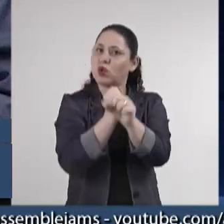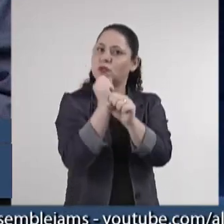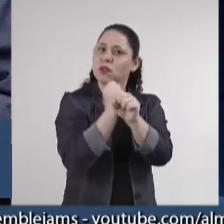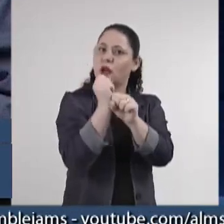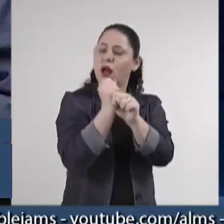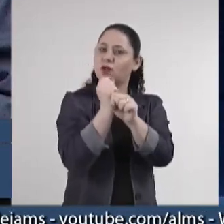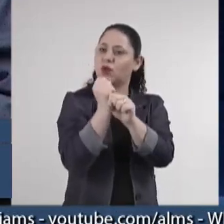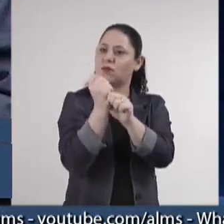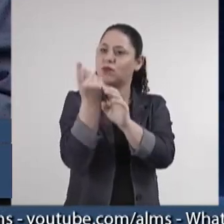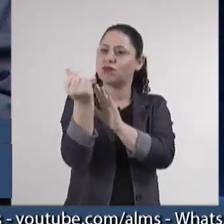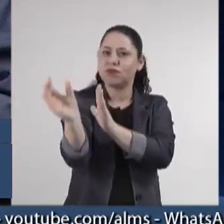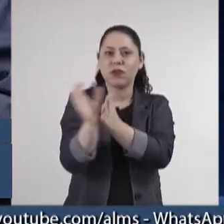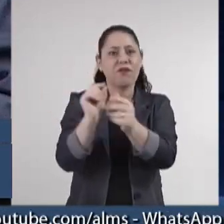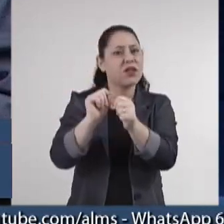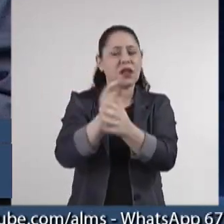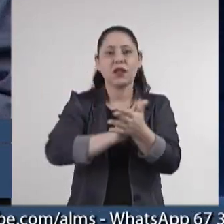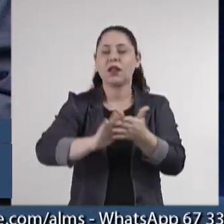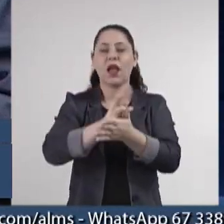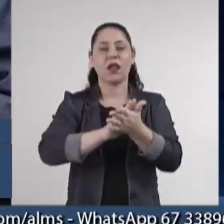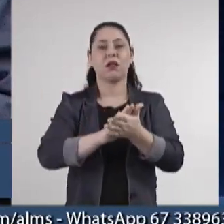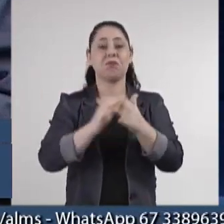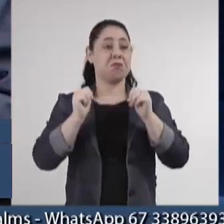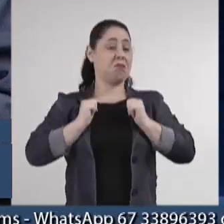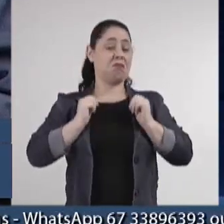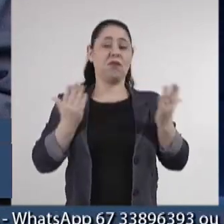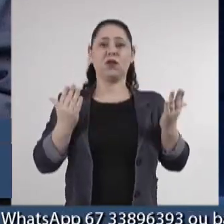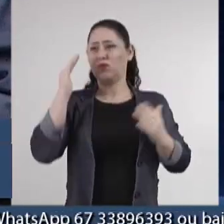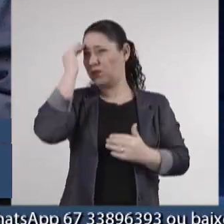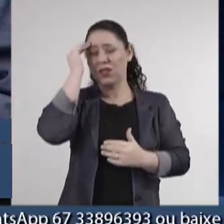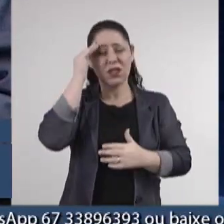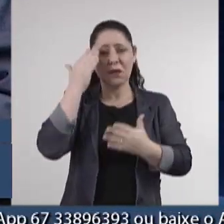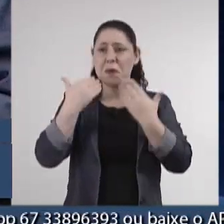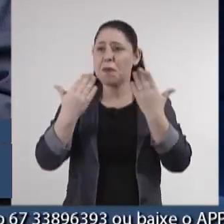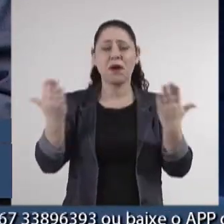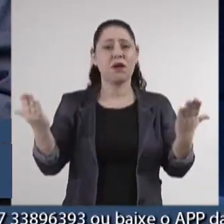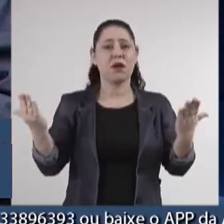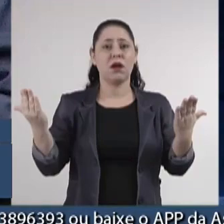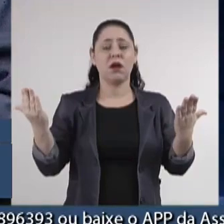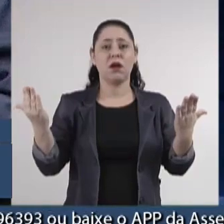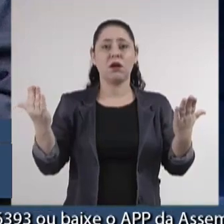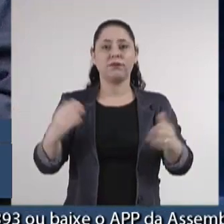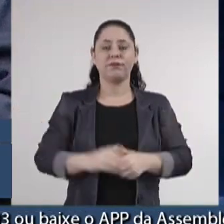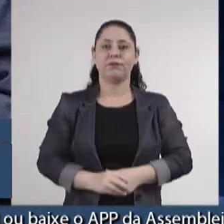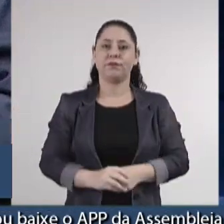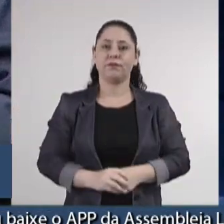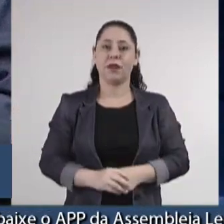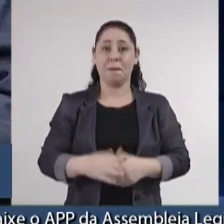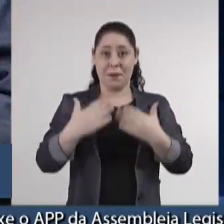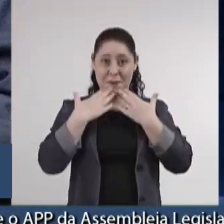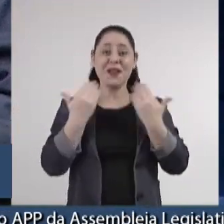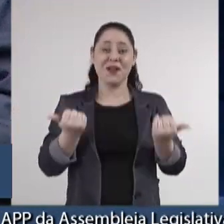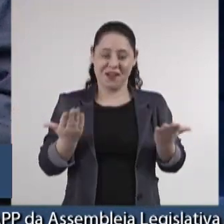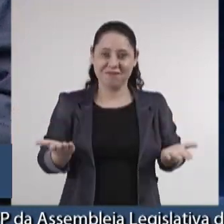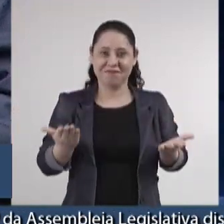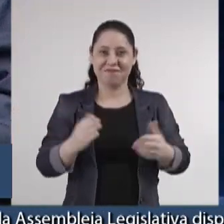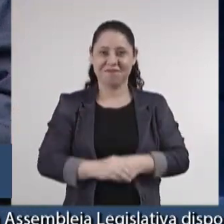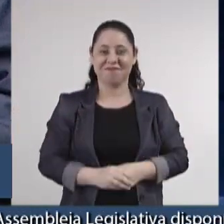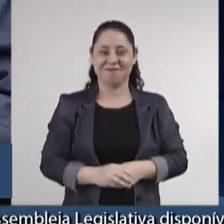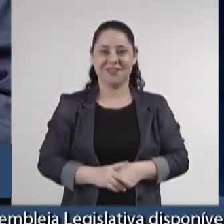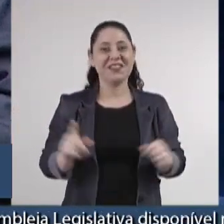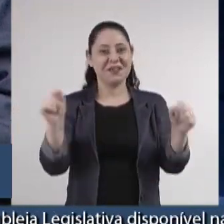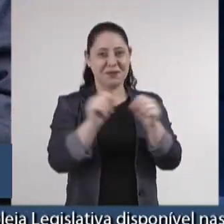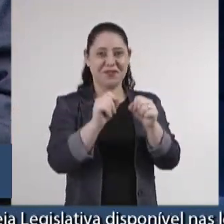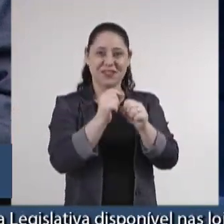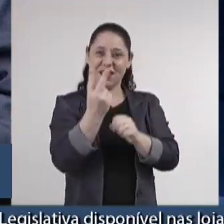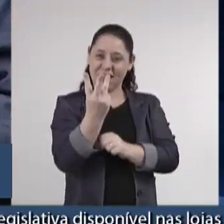2 anos cobrando pedágio sem fazer nada. Estou entendendo essa conversa, onde vai parar. E aí, para melhorar, para